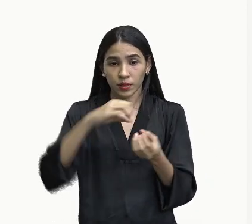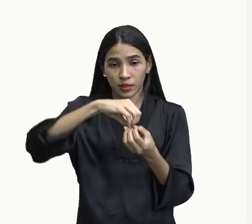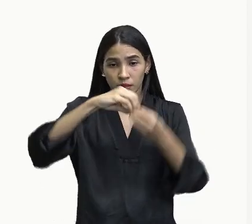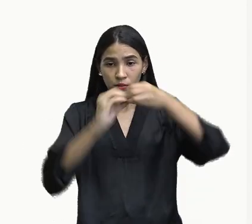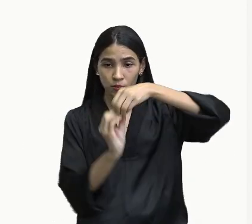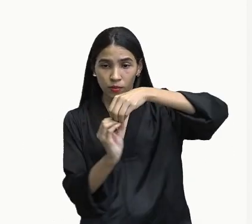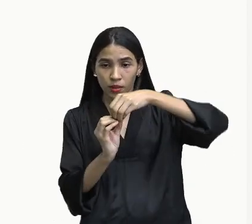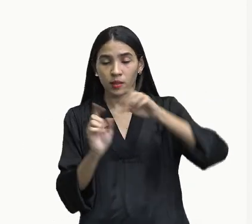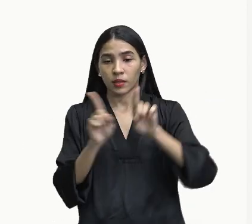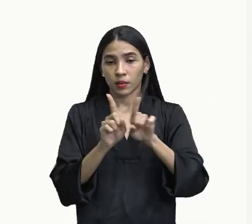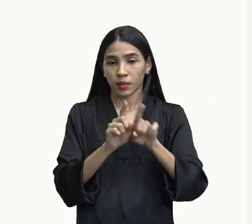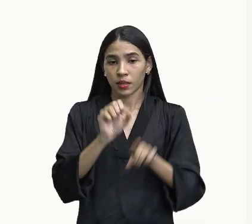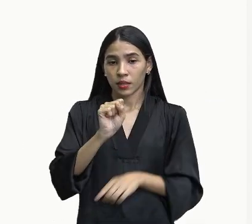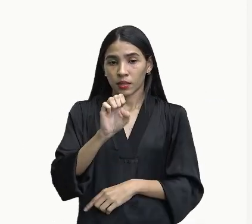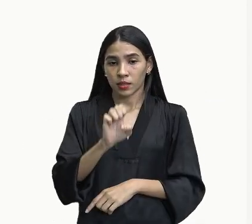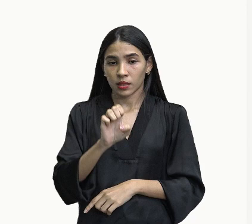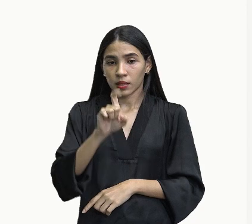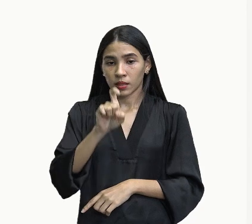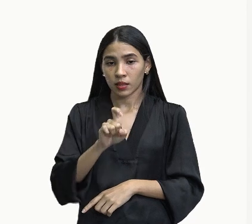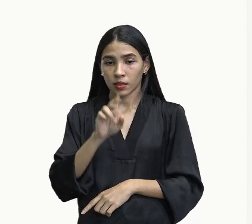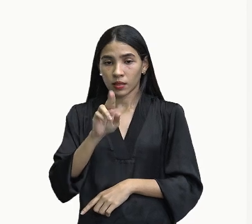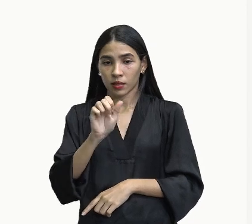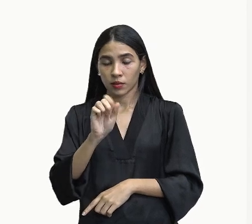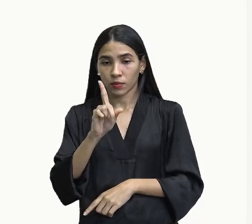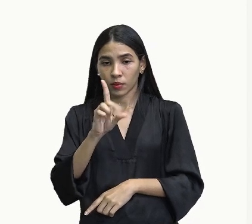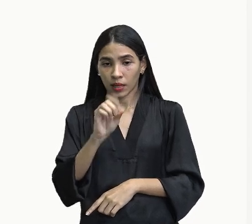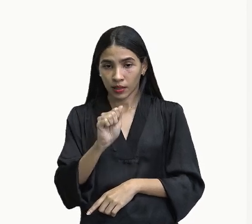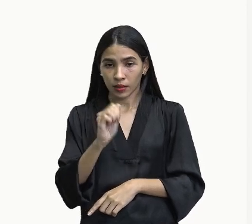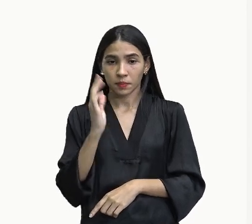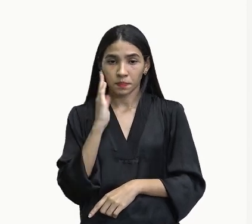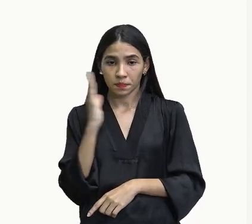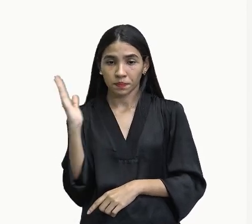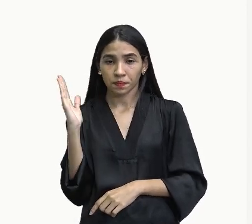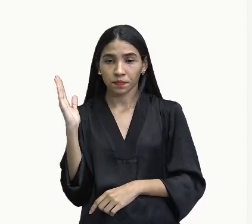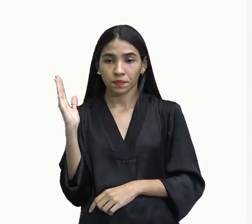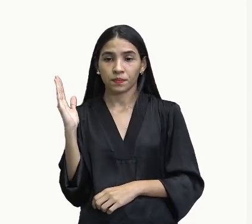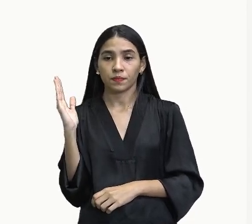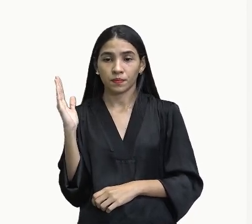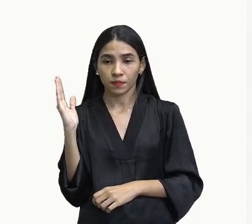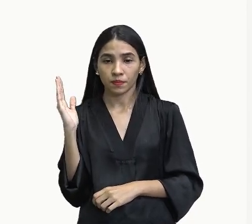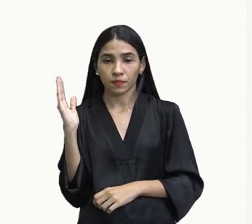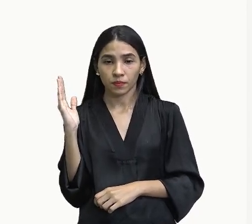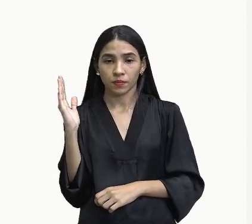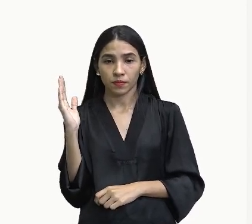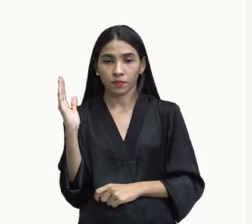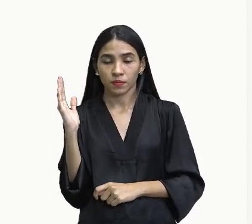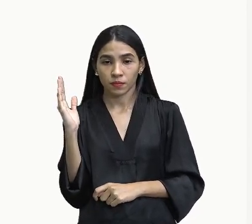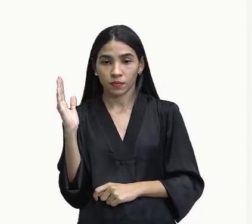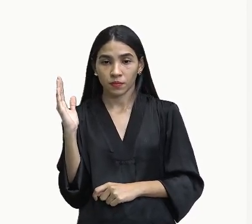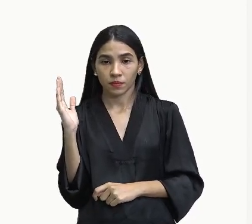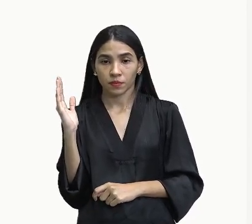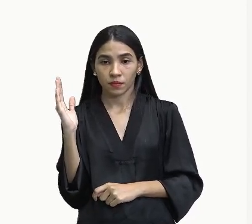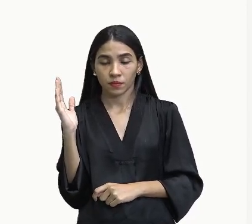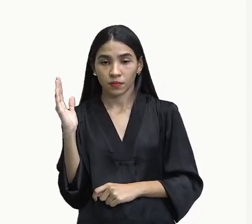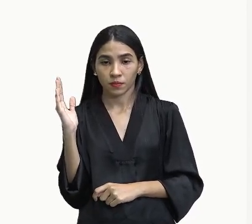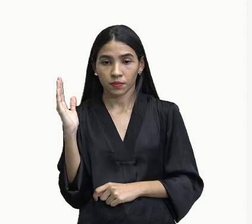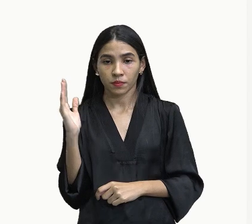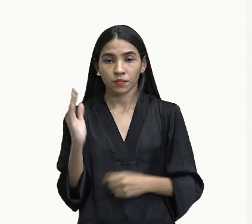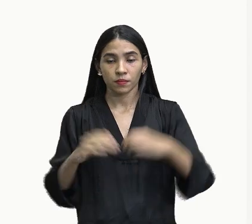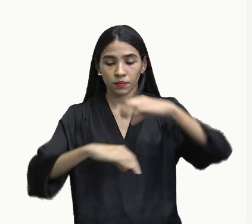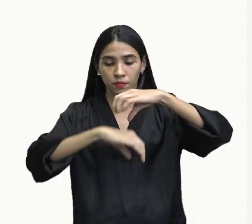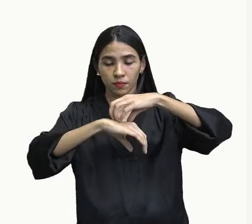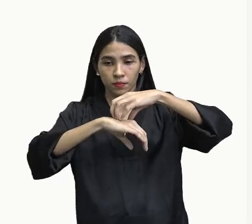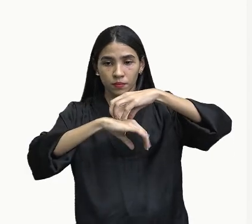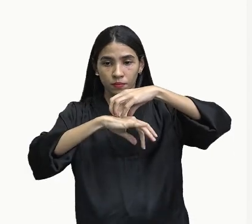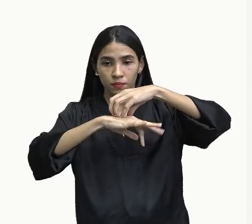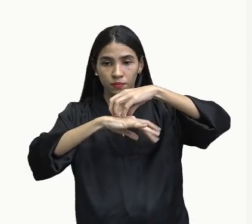e assexuada, a sexuada aqui em cima, sendo representada nessa parte superior do esquema,